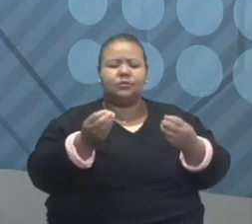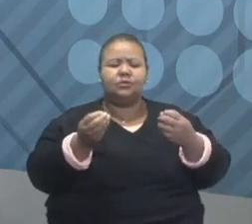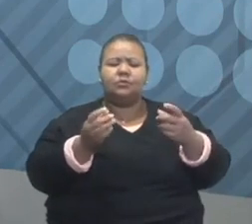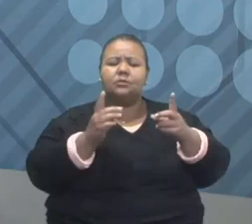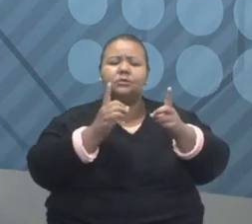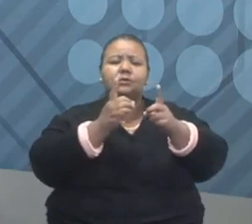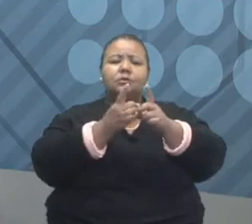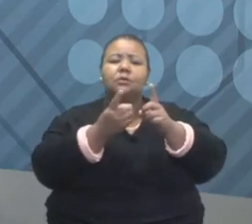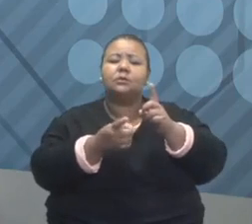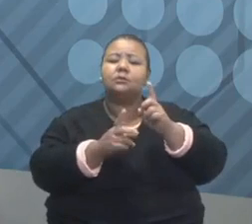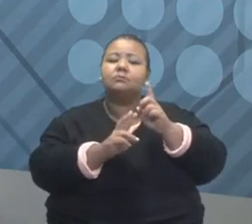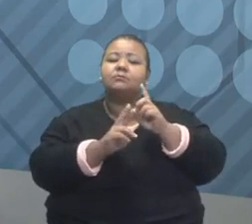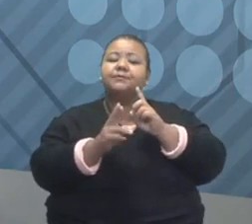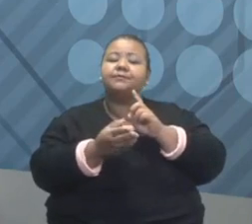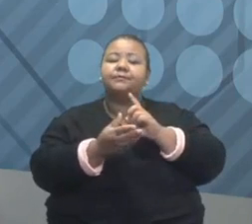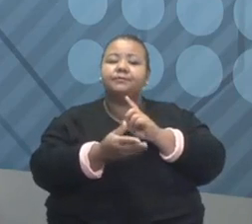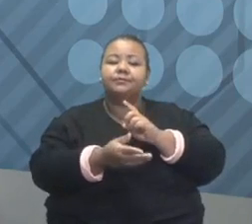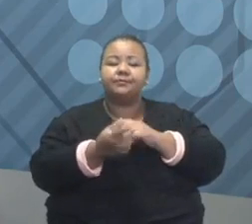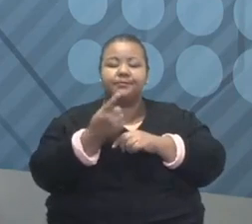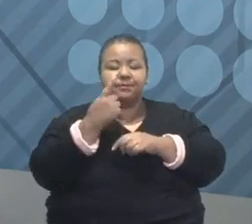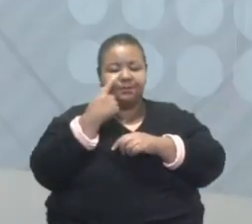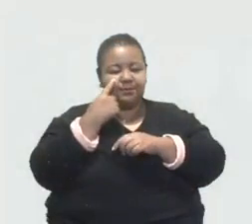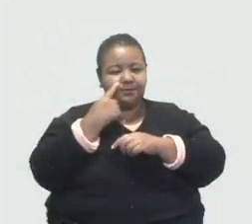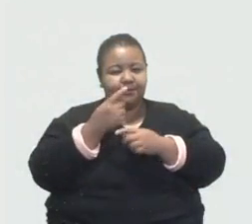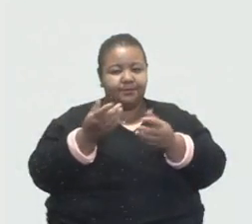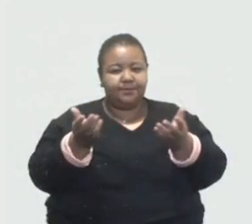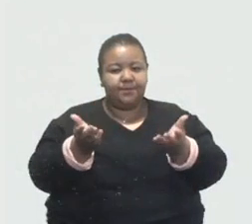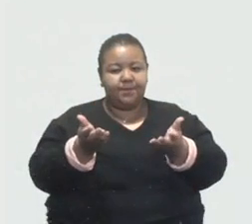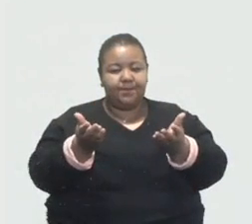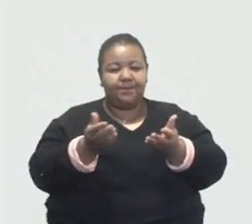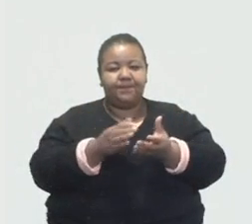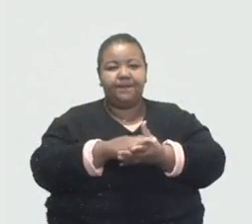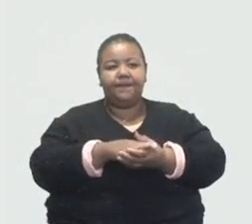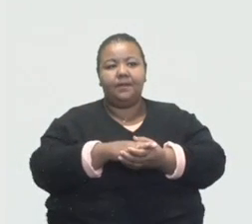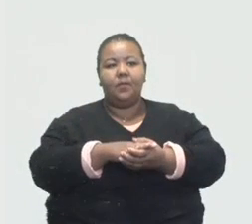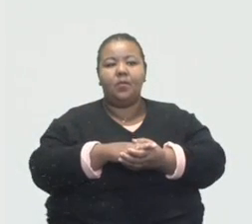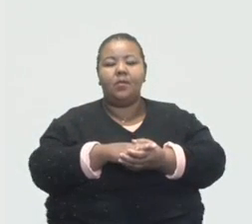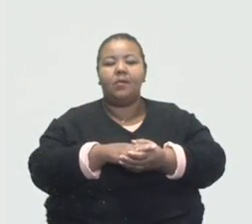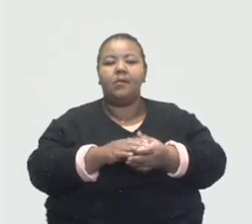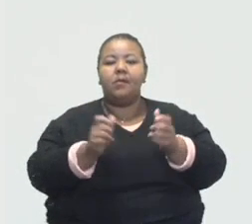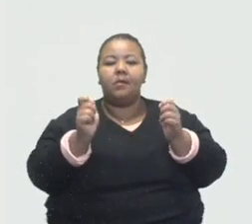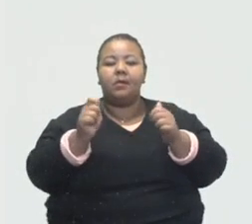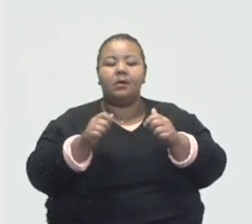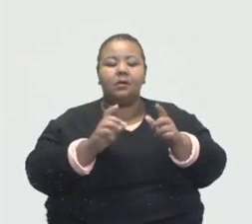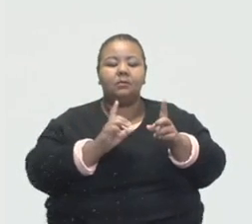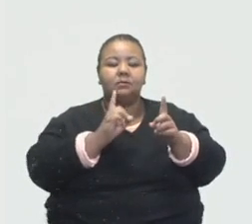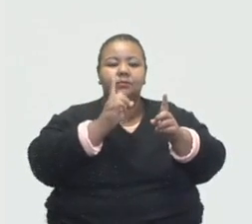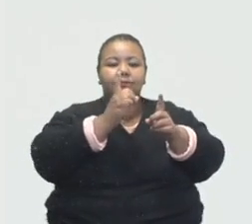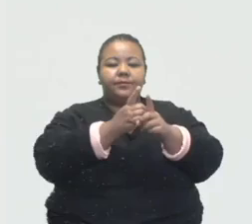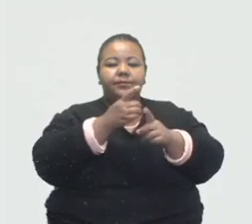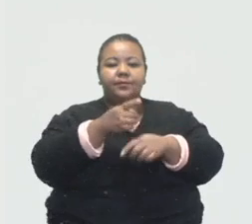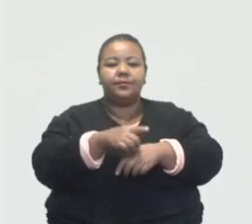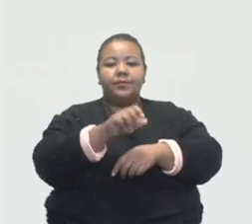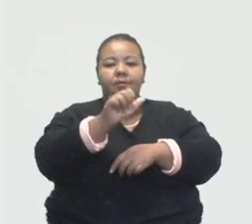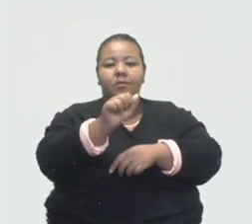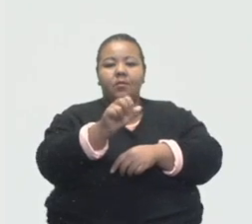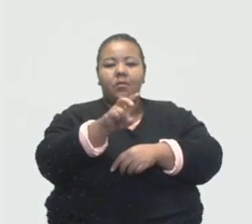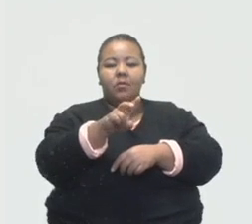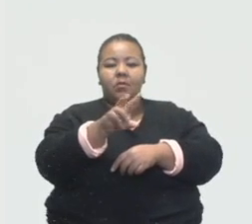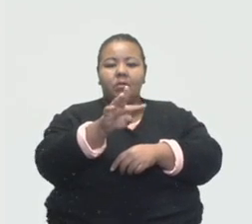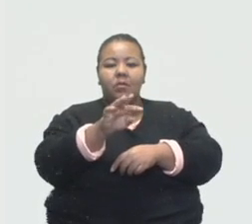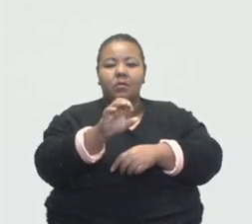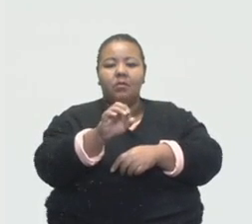esses alto-valores e alto-vetores? É isso que veremos agora. Podemos determinar os alto-valores e alto-vetores de